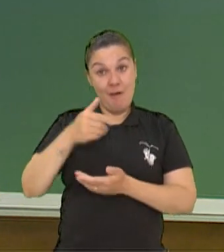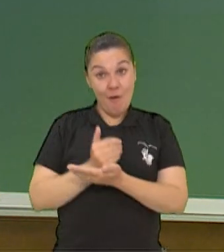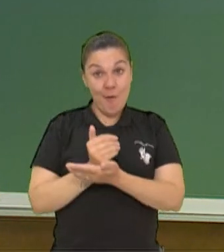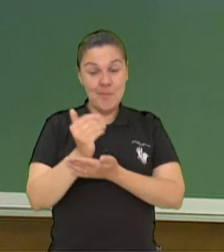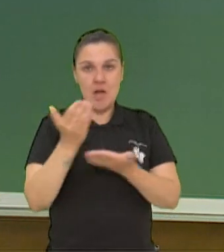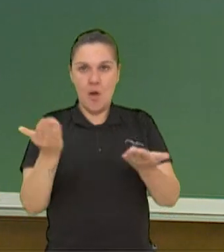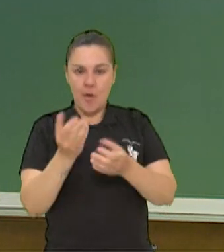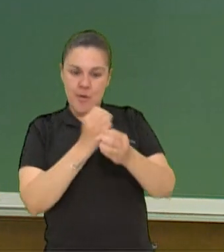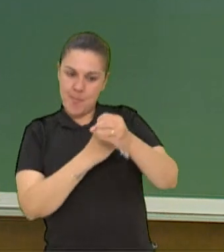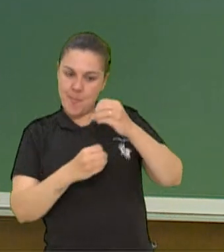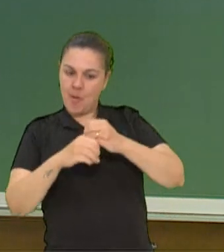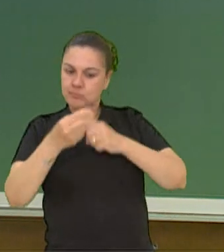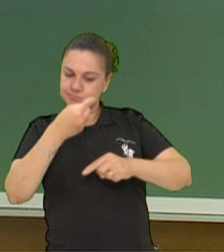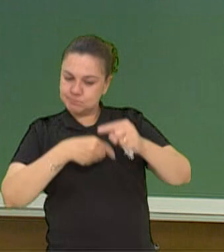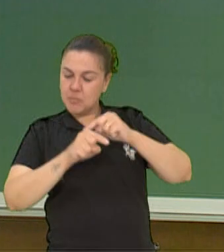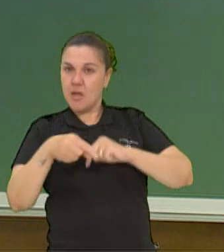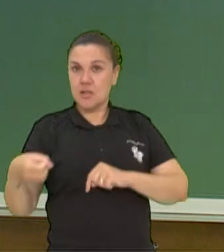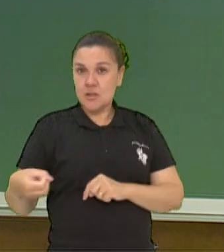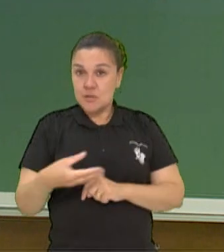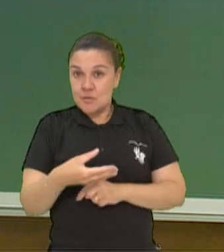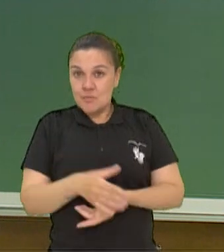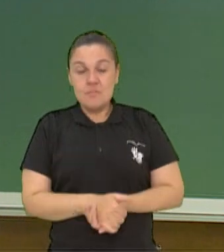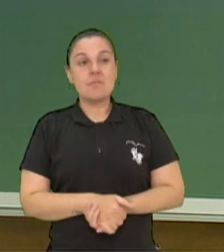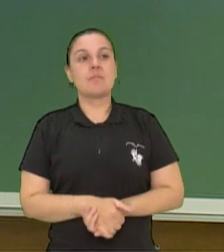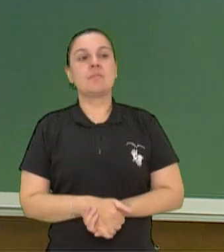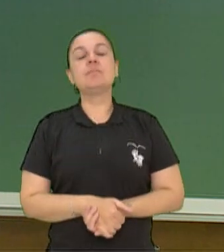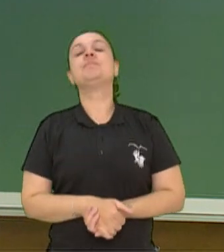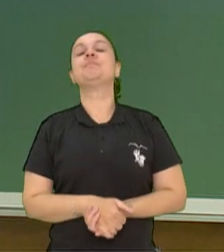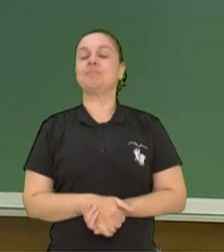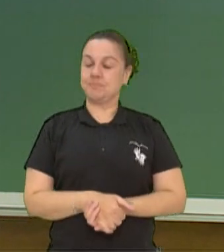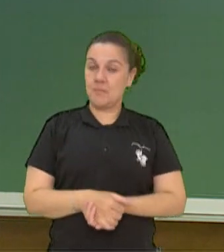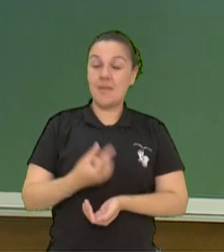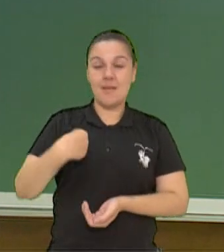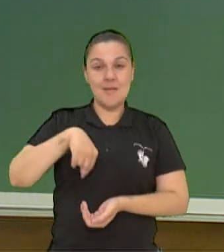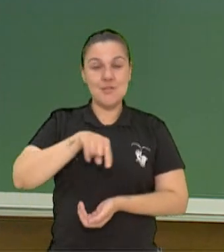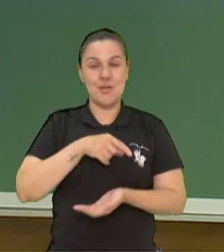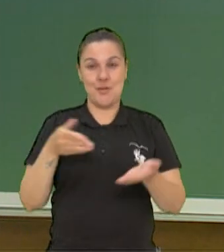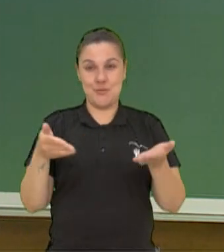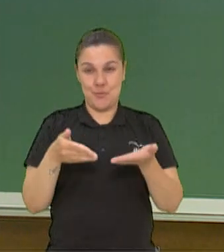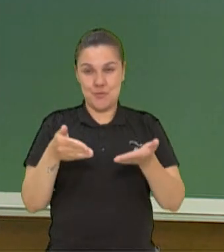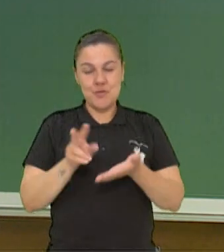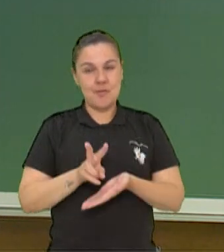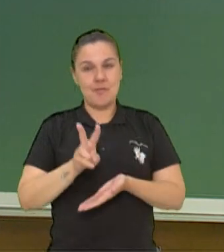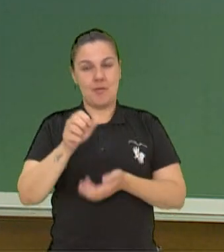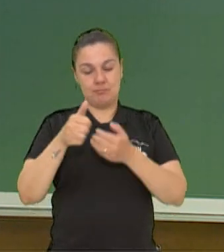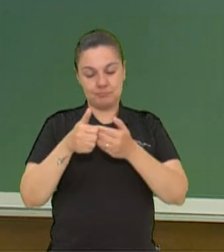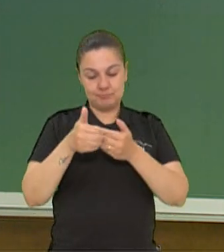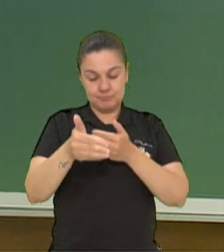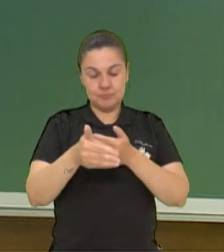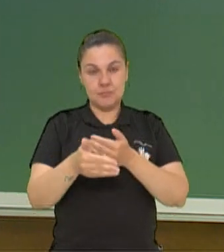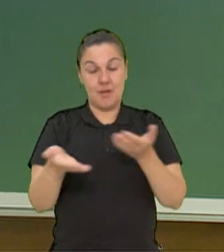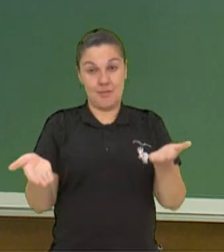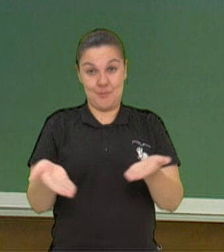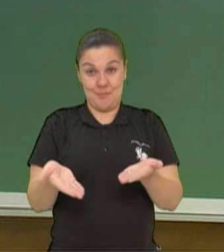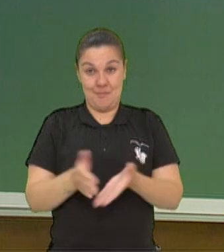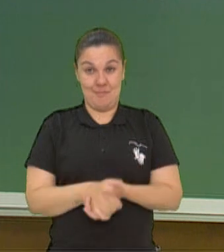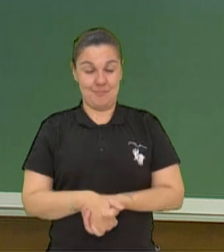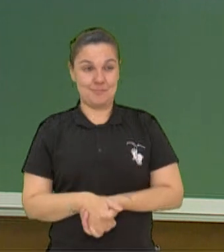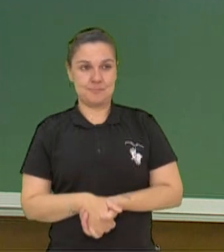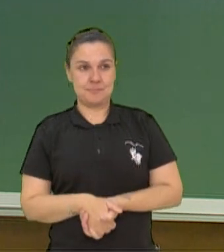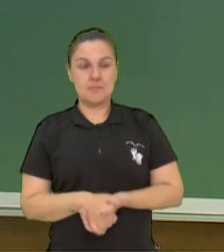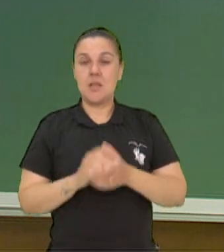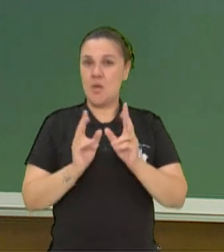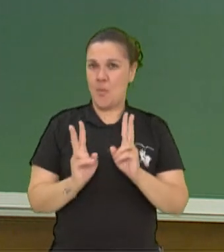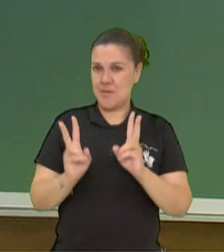uma ciência que é muito nova. E é claro, pessoal, nós vamos falar um pouco da física atual. Na verdade,